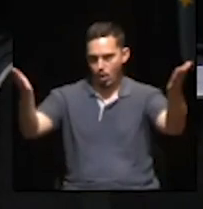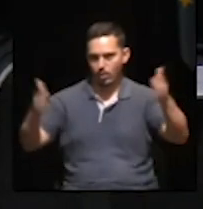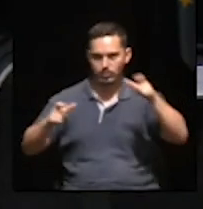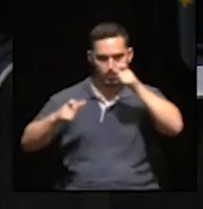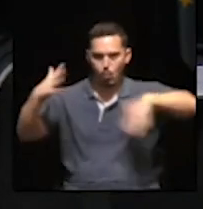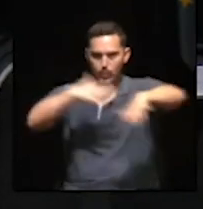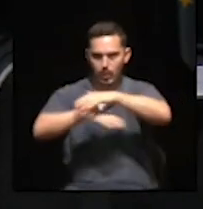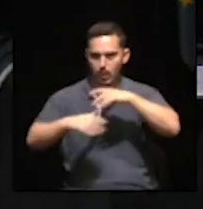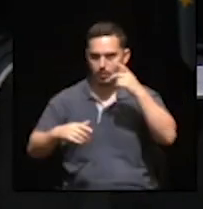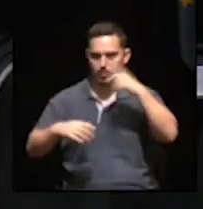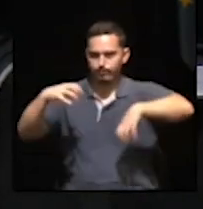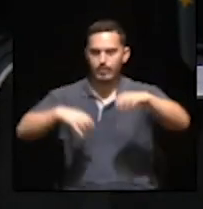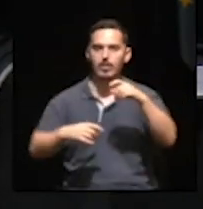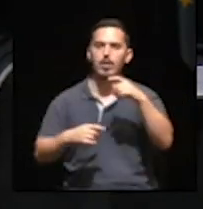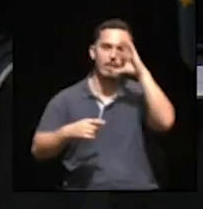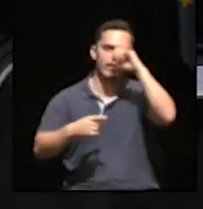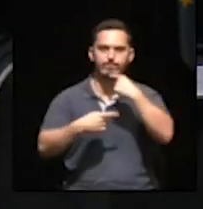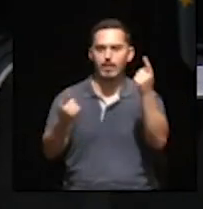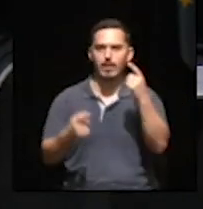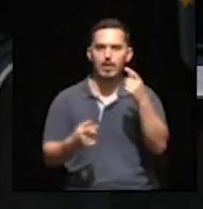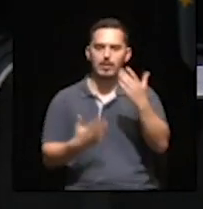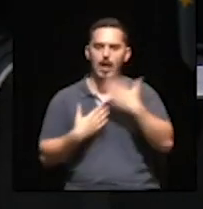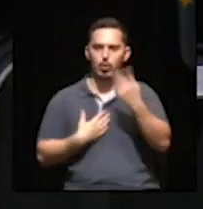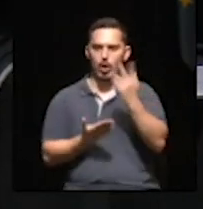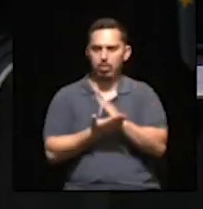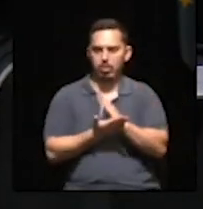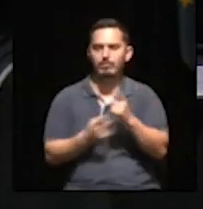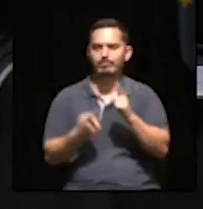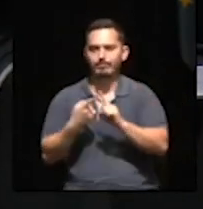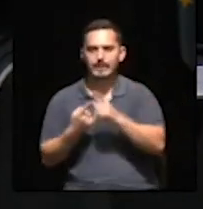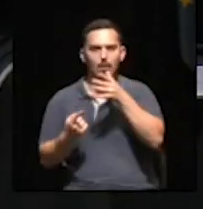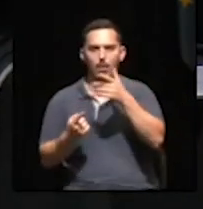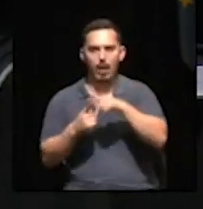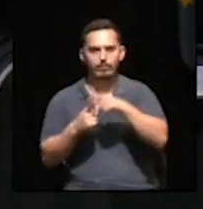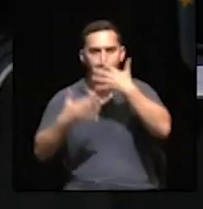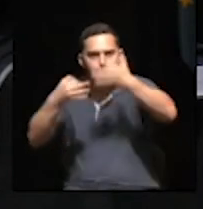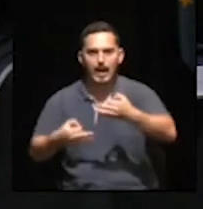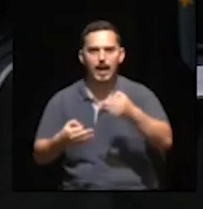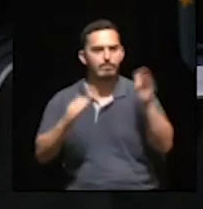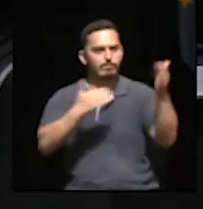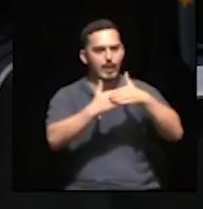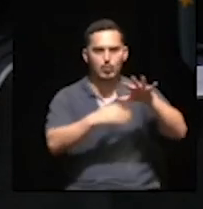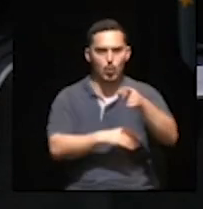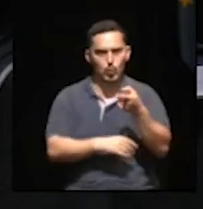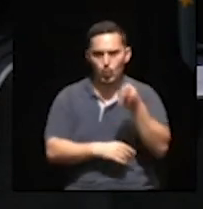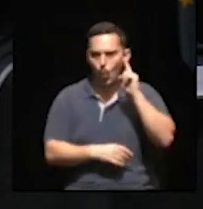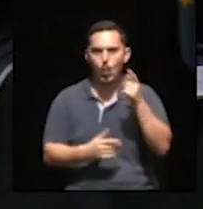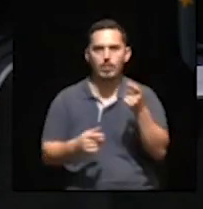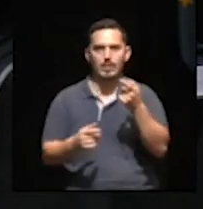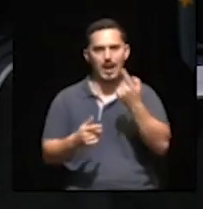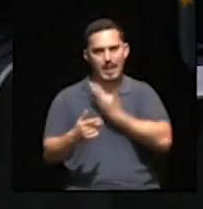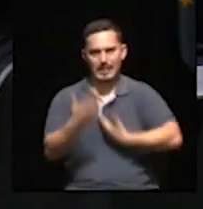neste sentido o anúncio do governo deixa-nos duas reservas por um lado não é dado como definitivo o encerramento do Aeroporto de Lisboa reivindicação